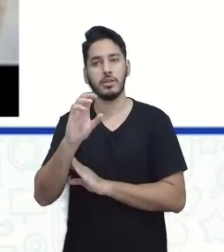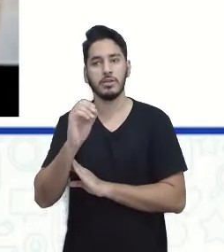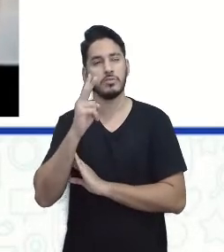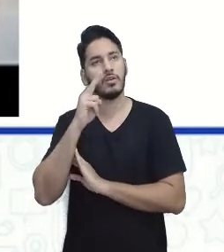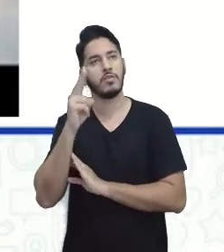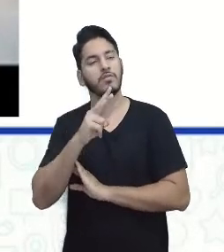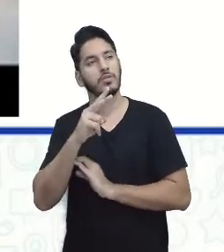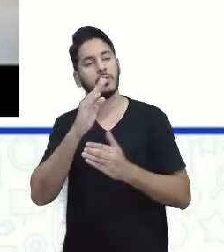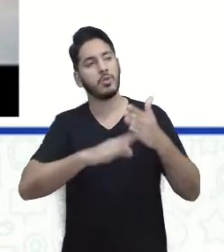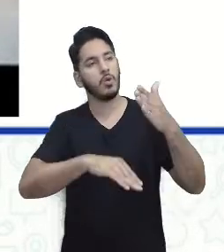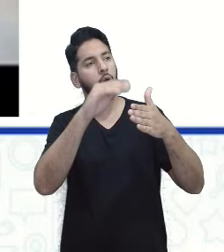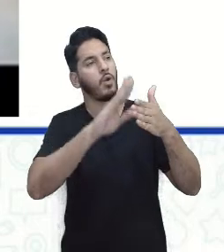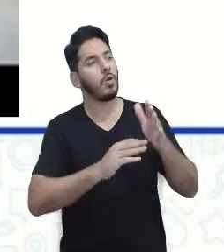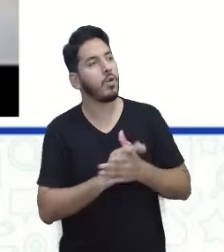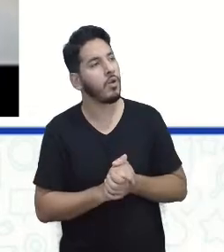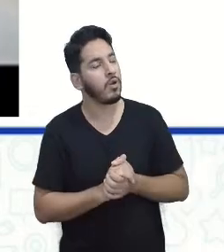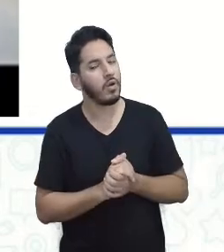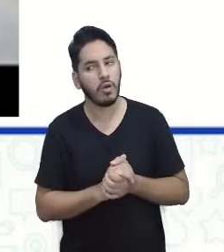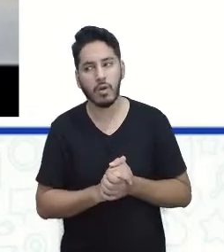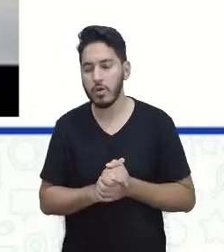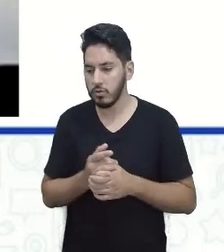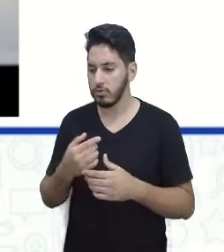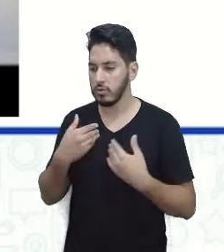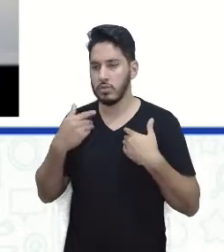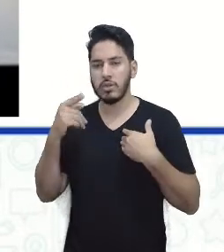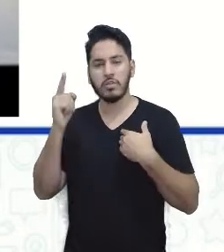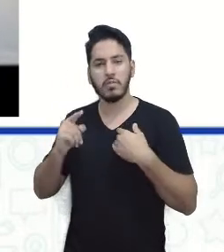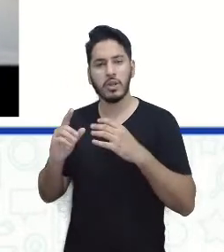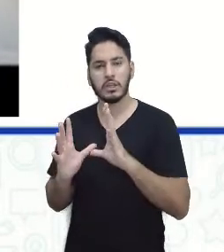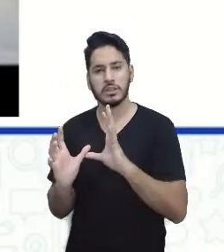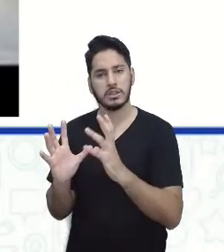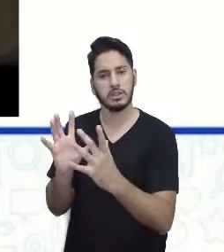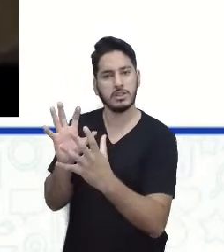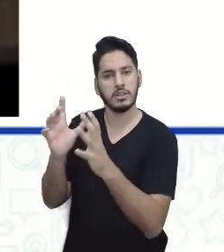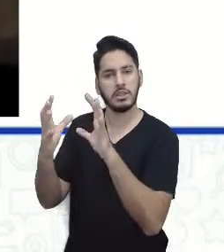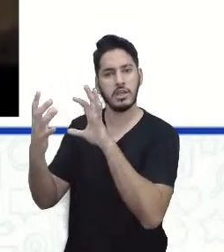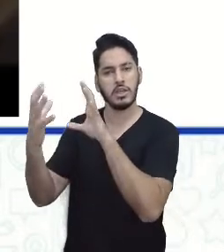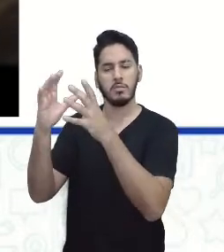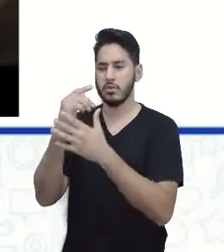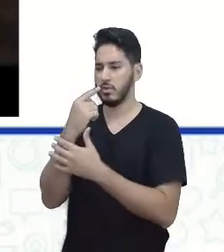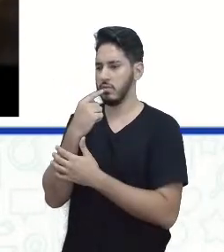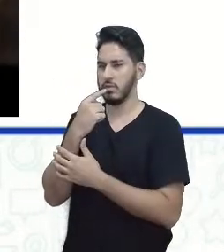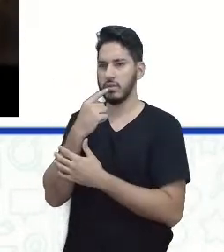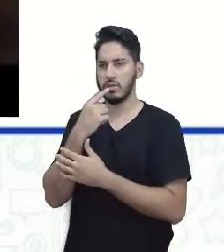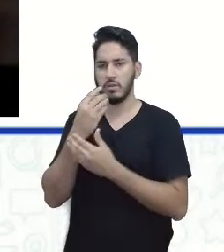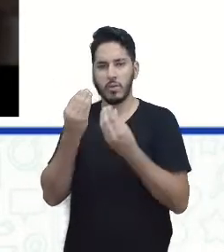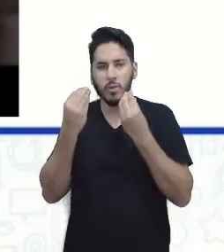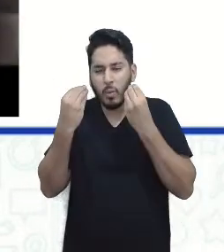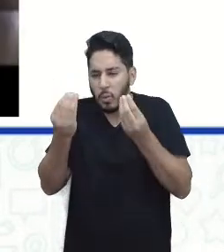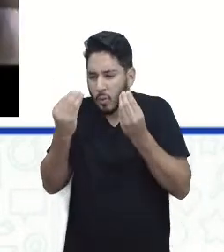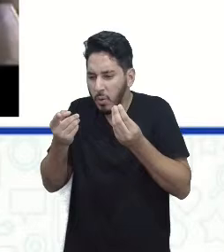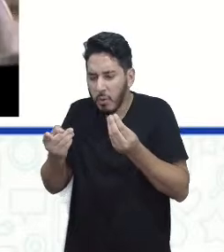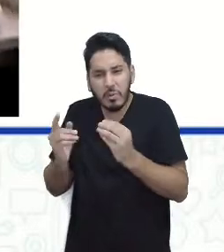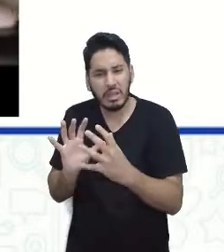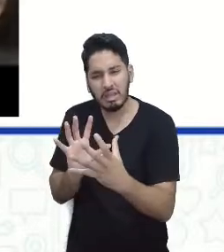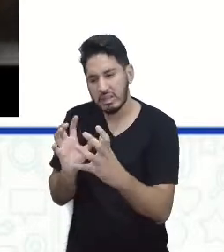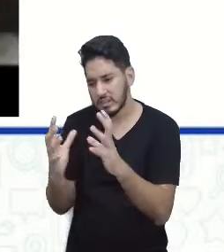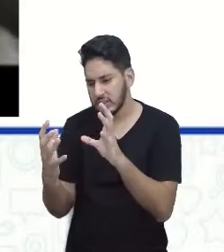óleo, quando na realidade era uma exposição de cerâmica de Picasso. Fiquei estupefacto com